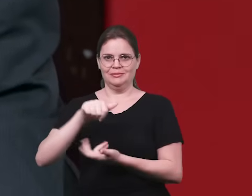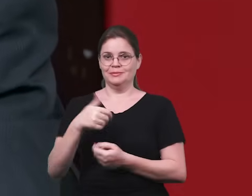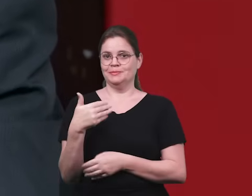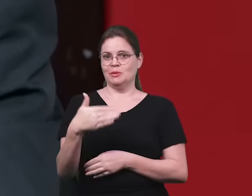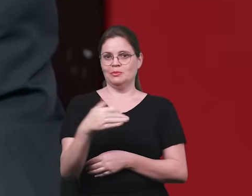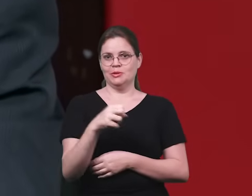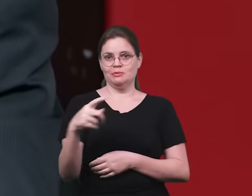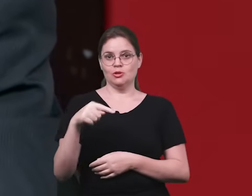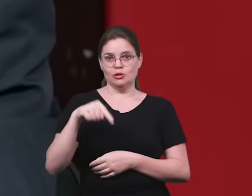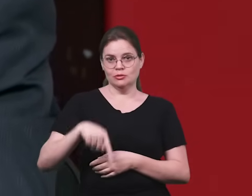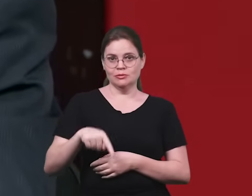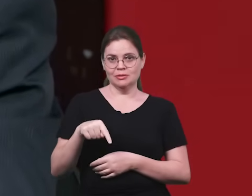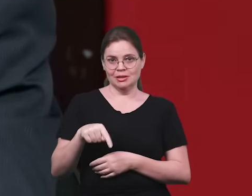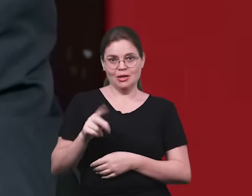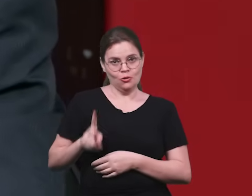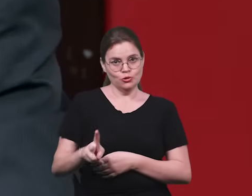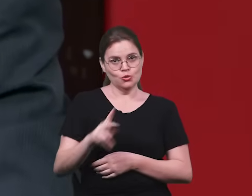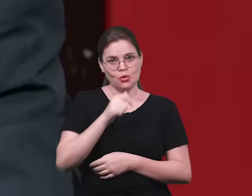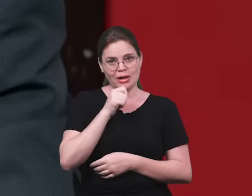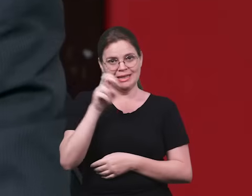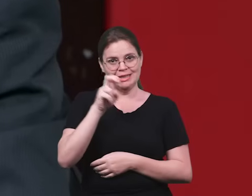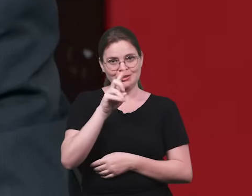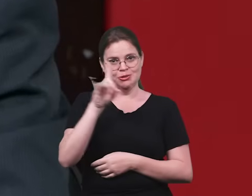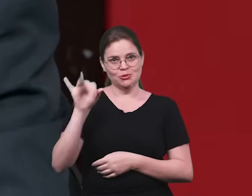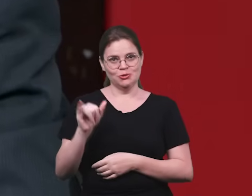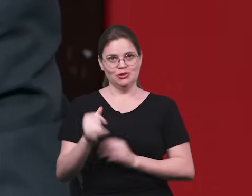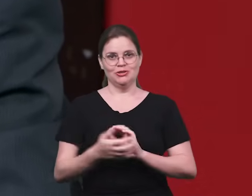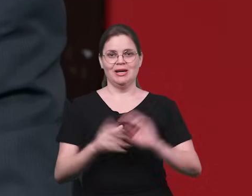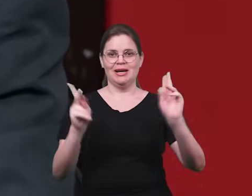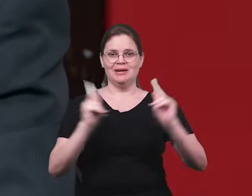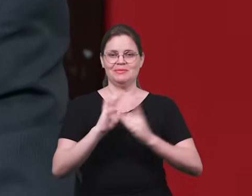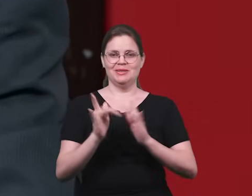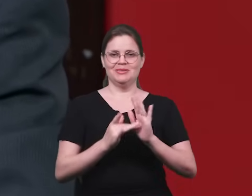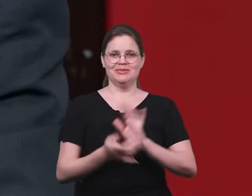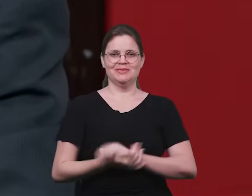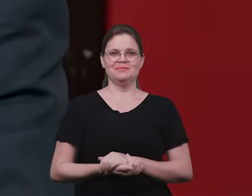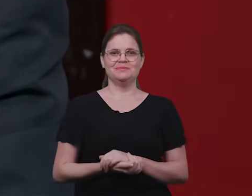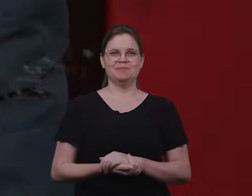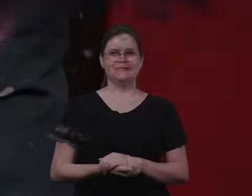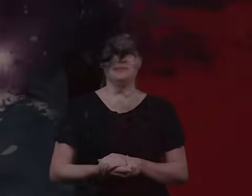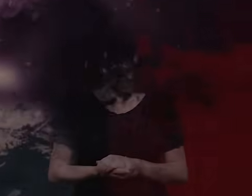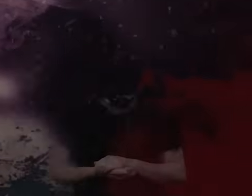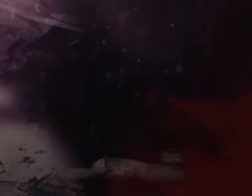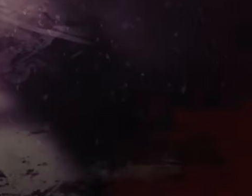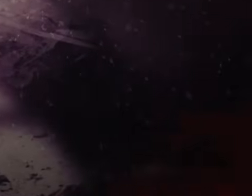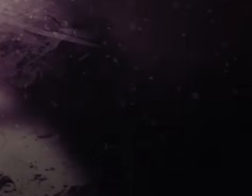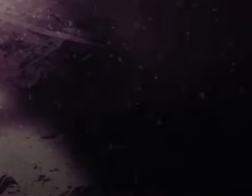episódio, ainda dentro do quinto dia da criação. A paz do Senhor Jesus.